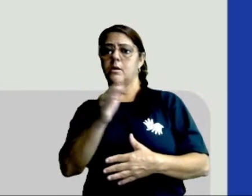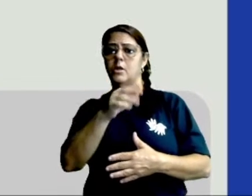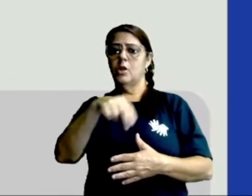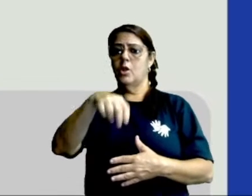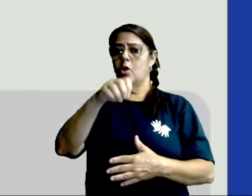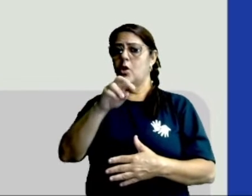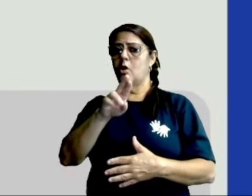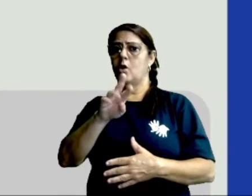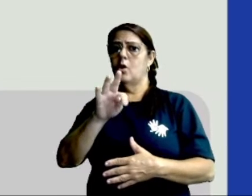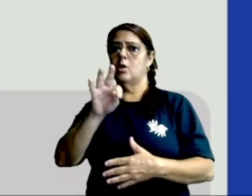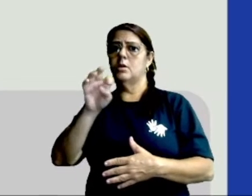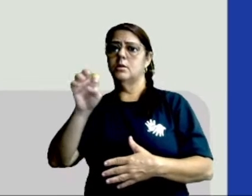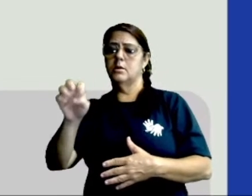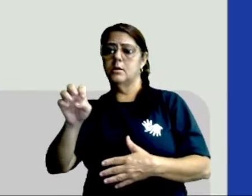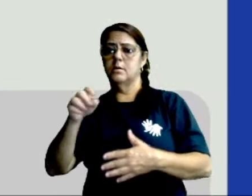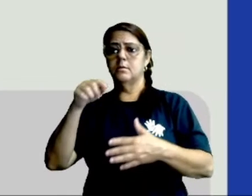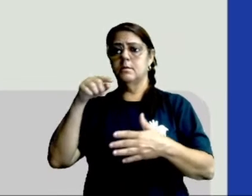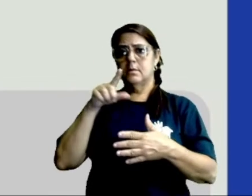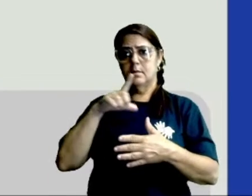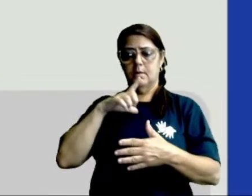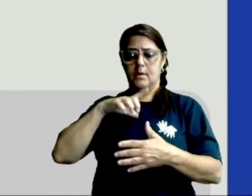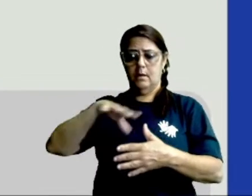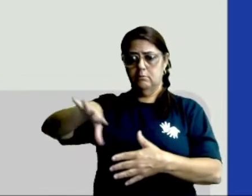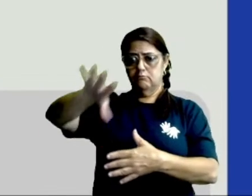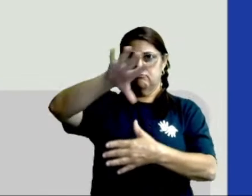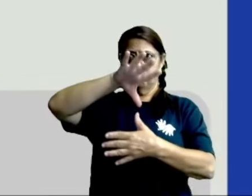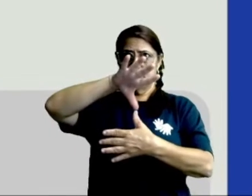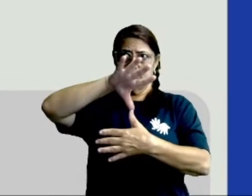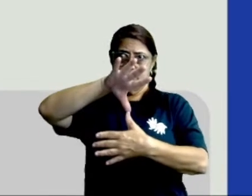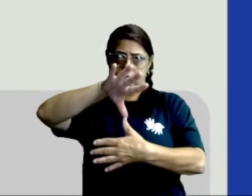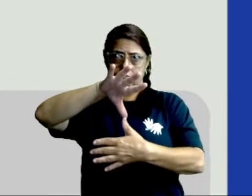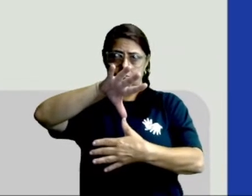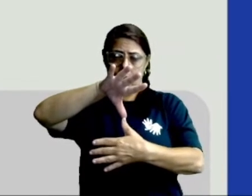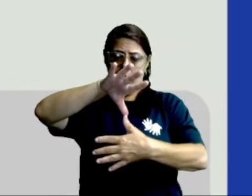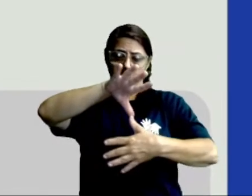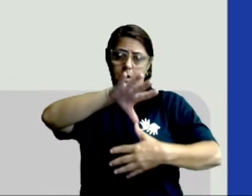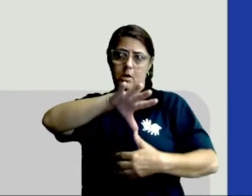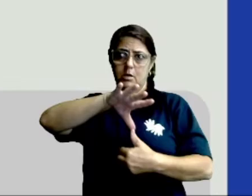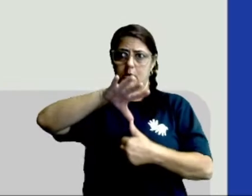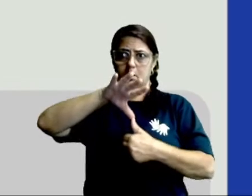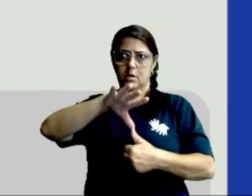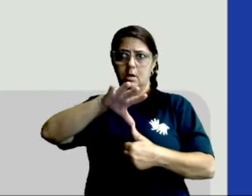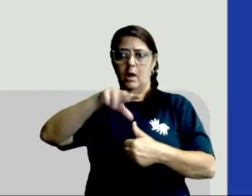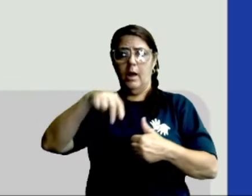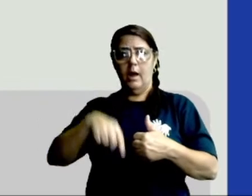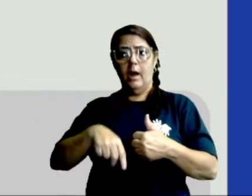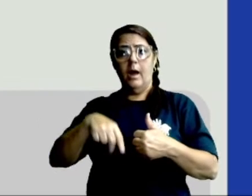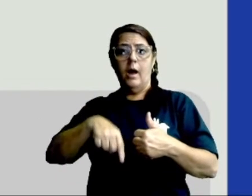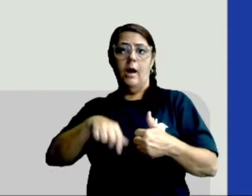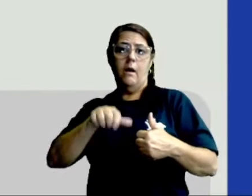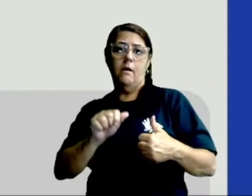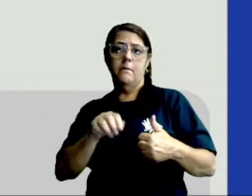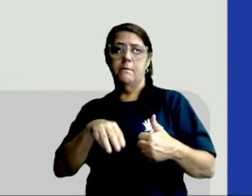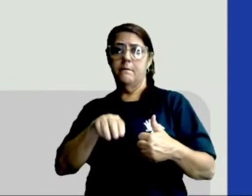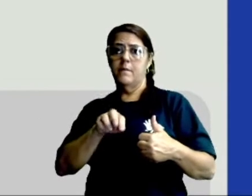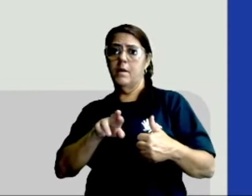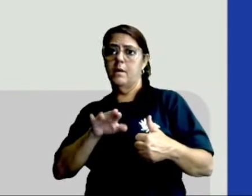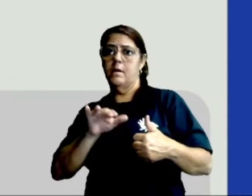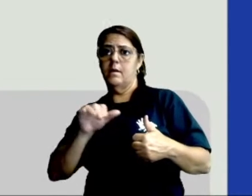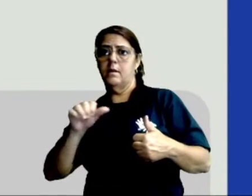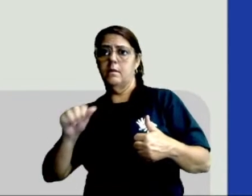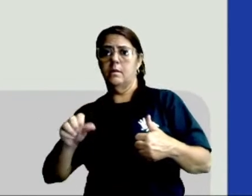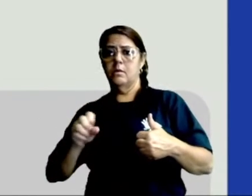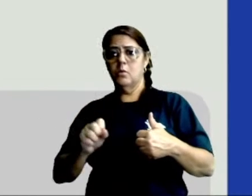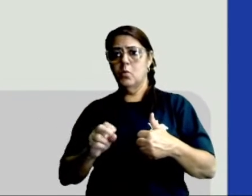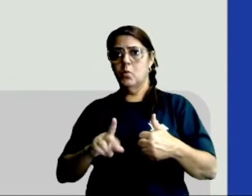Sul, que tem uma parte acima da linha do Equador, mas está com a maior parte do seu território